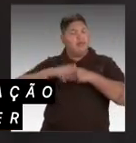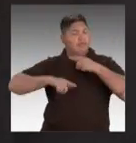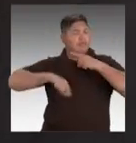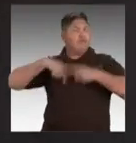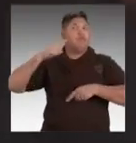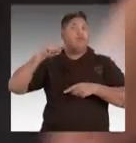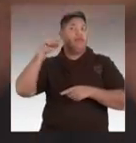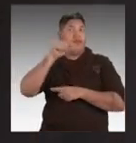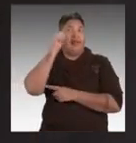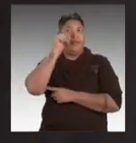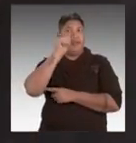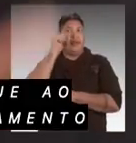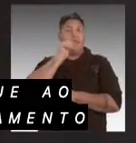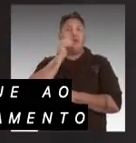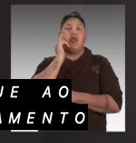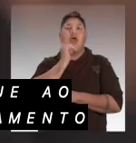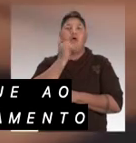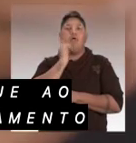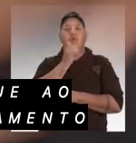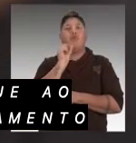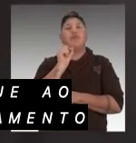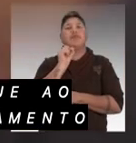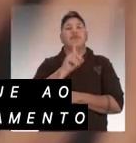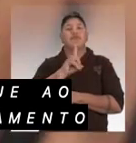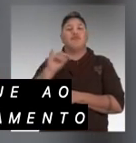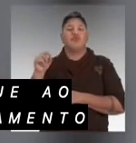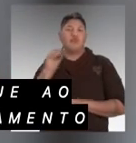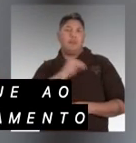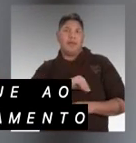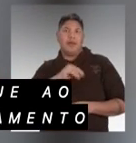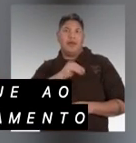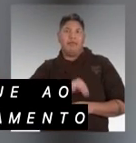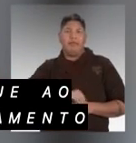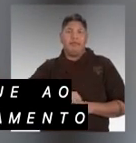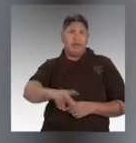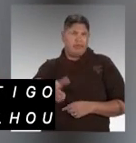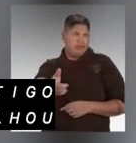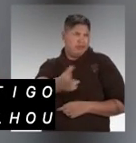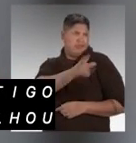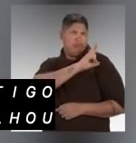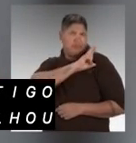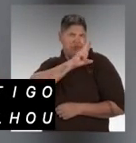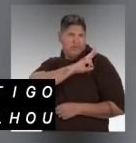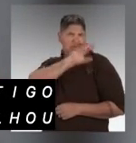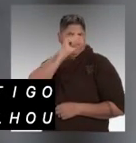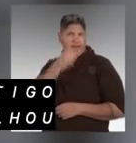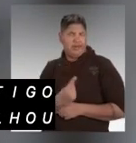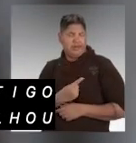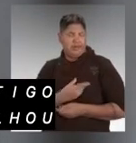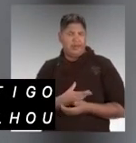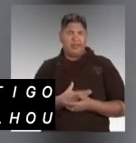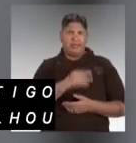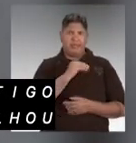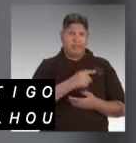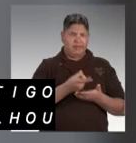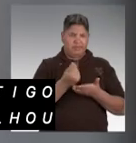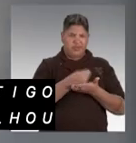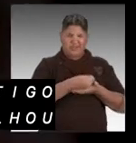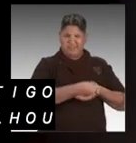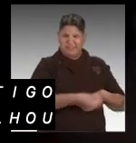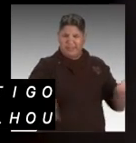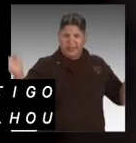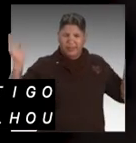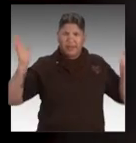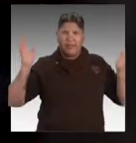e superar. Esta mulher conta que ao chegar ao dia do pagamento do salário, seu antigo chefe jogou